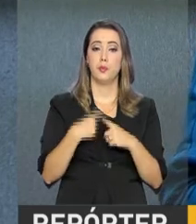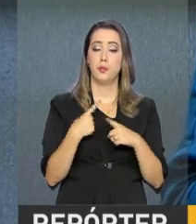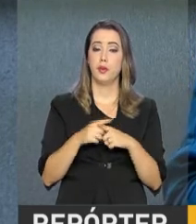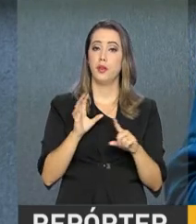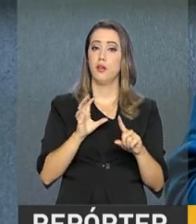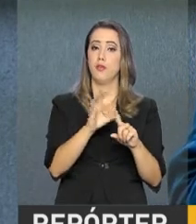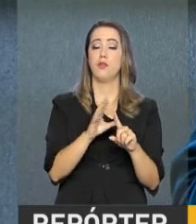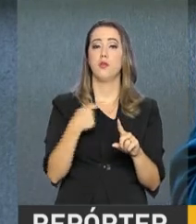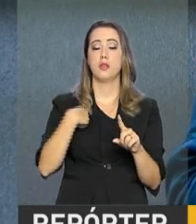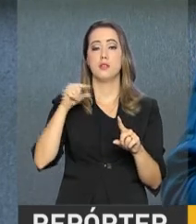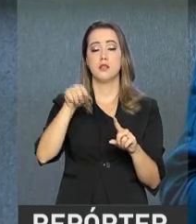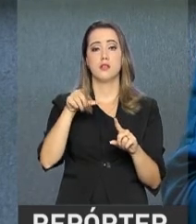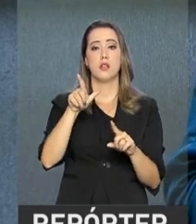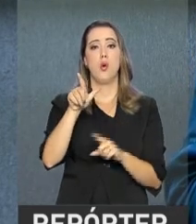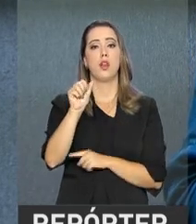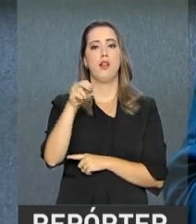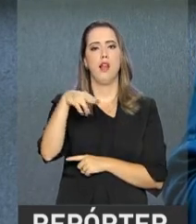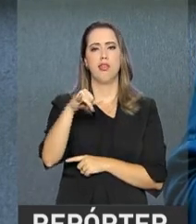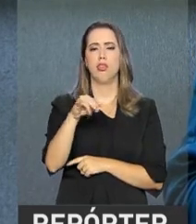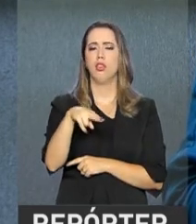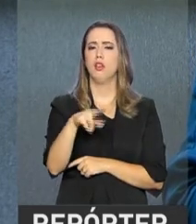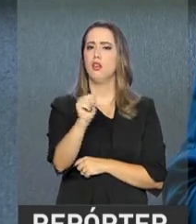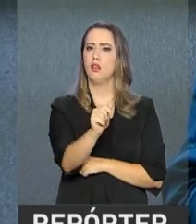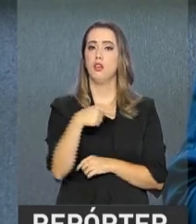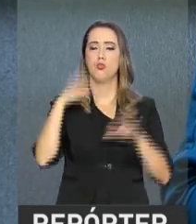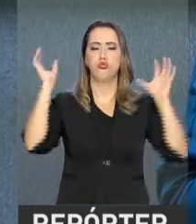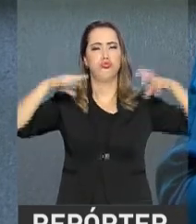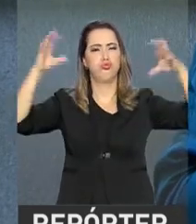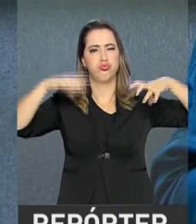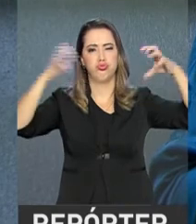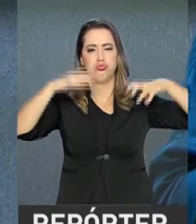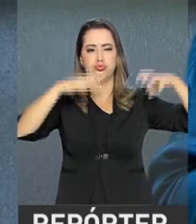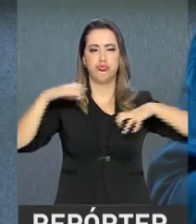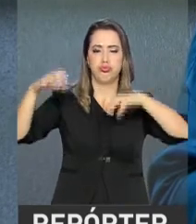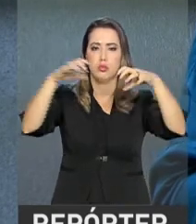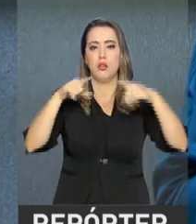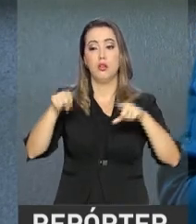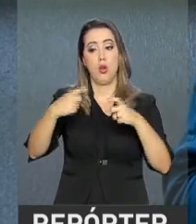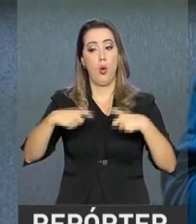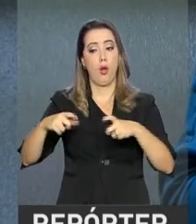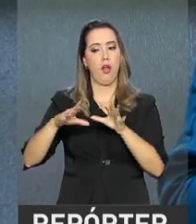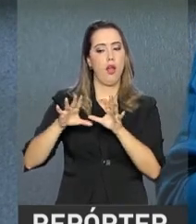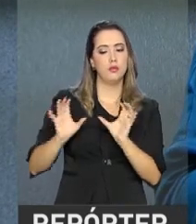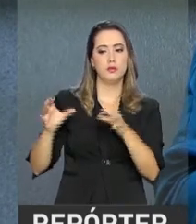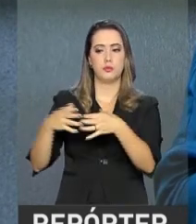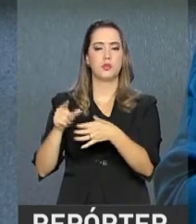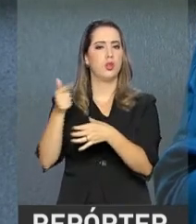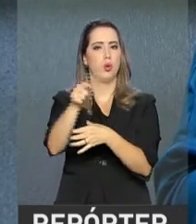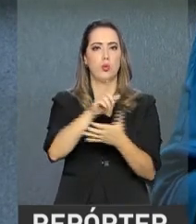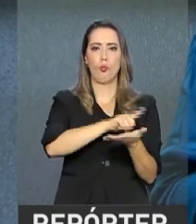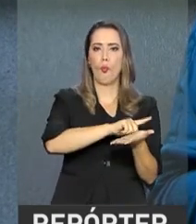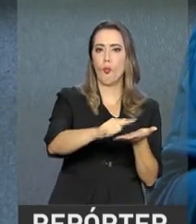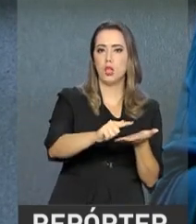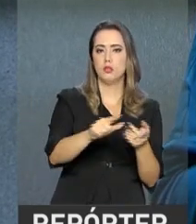influência da linha que deve provocar chuvas intensas em algumas regiões do país como é o caso do rio grande do sul e seca em outros